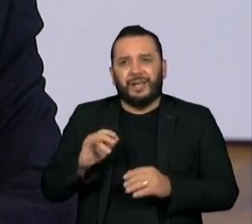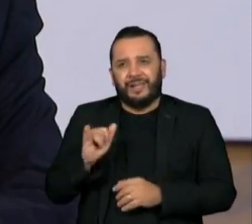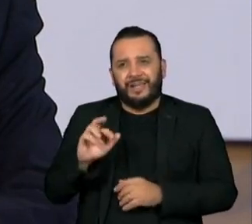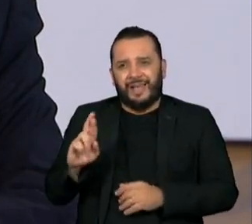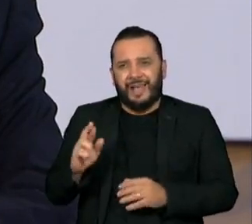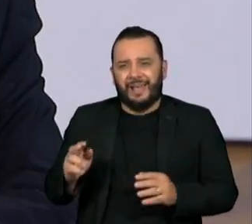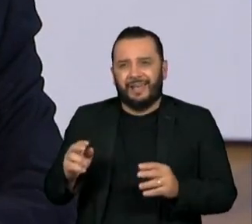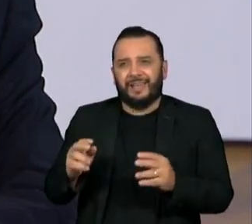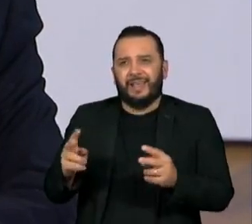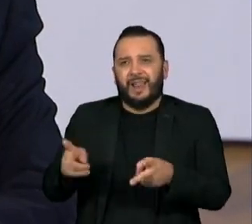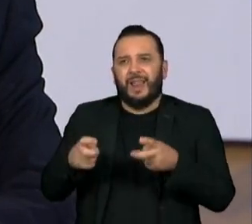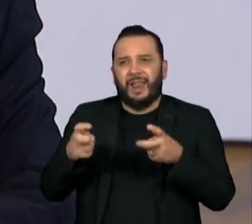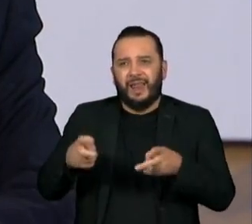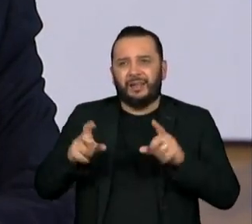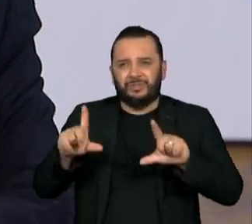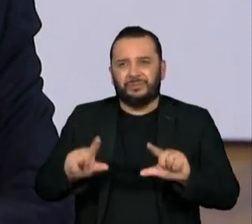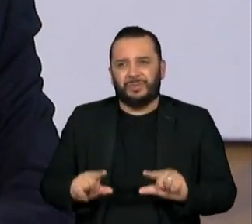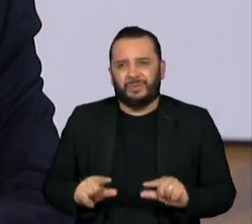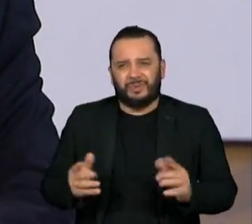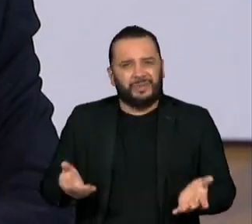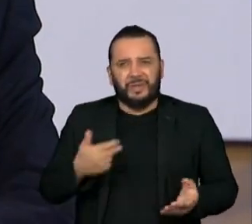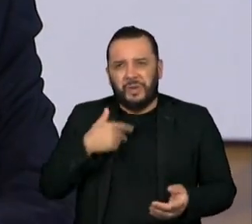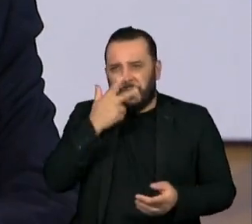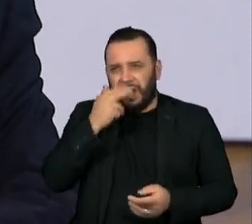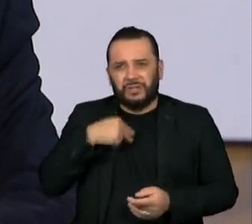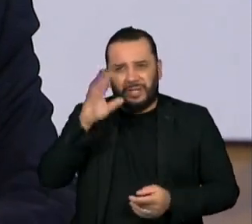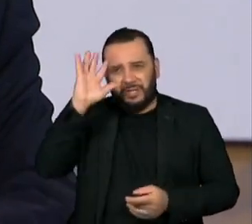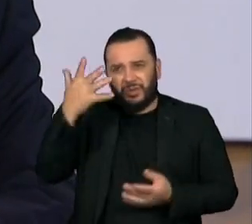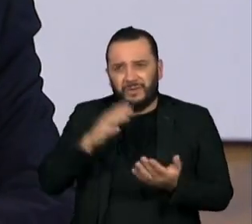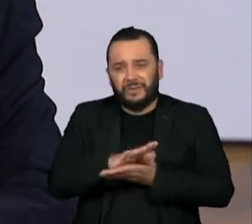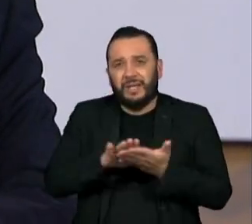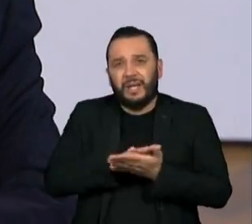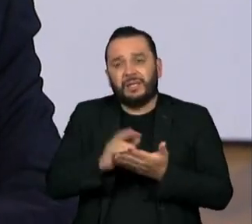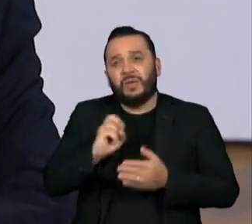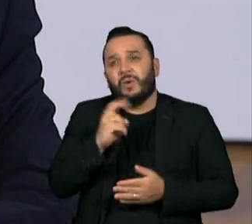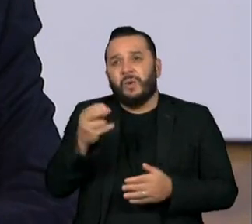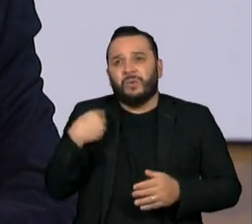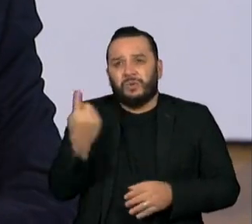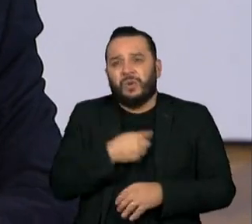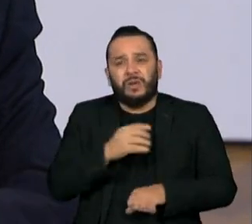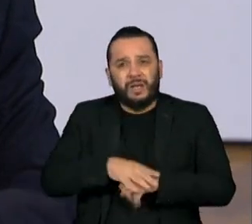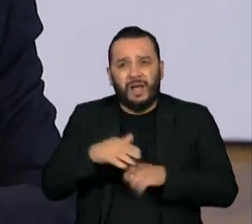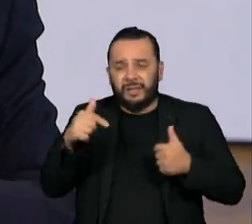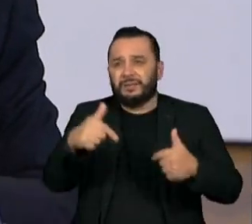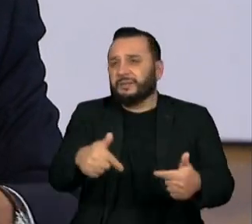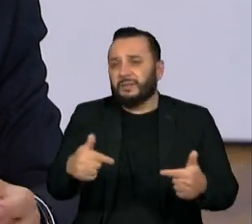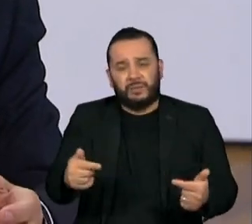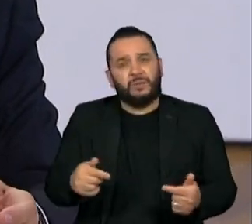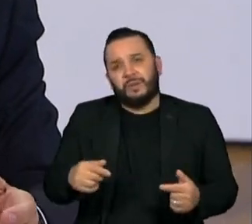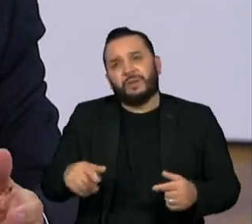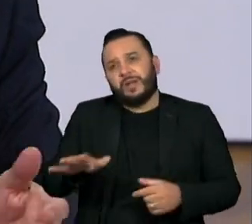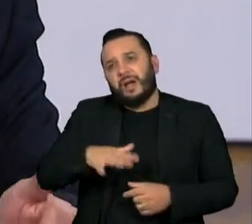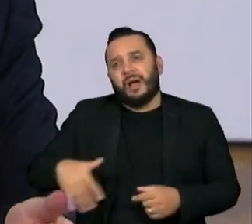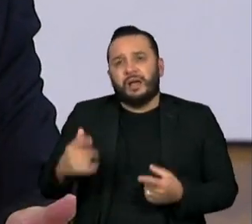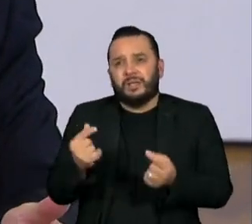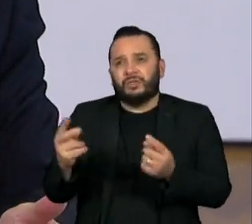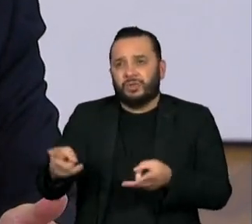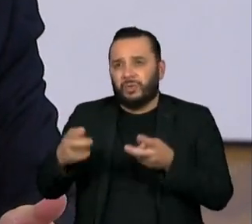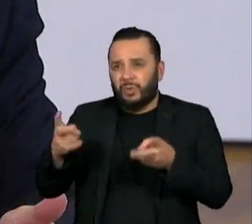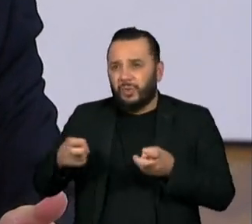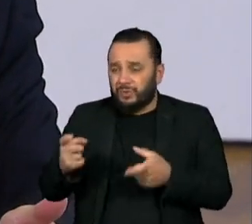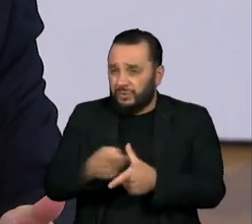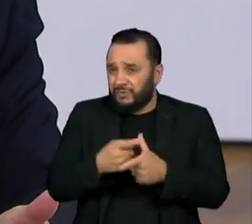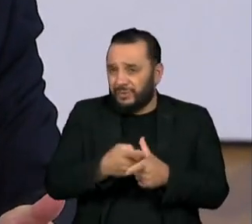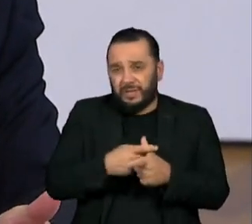renda que eu não acho que é simplesmente compensar bom então a gente faz lá o que tiver que ser feito na área de looks de beleza para compensar isso aqui que nós estamos fazendo